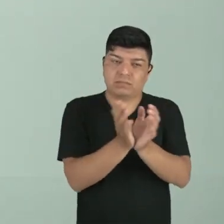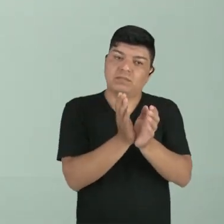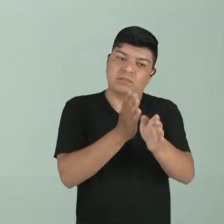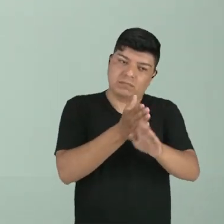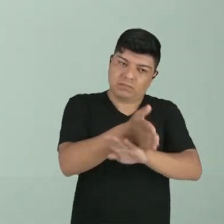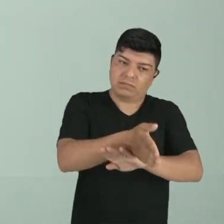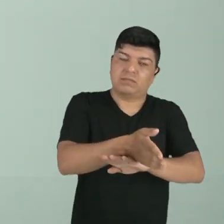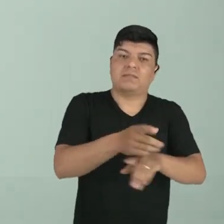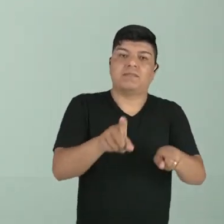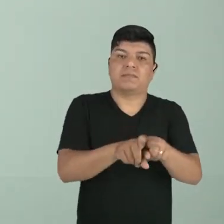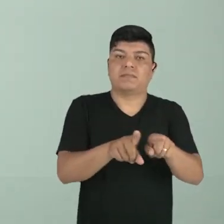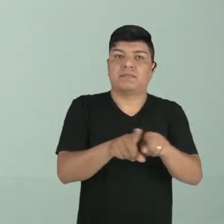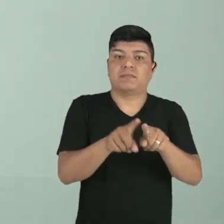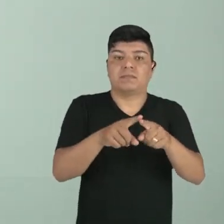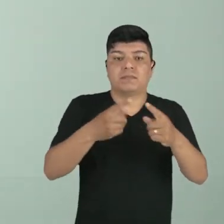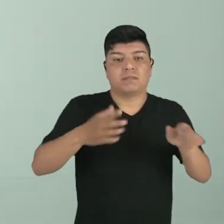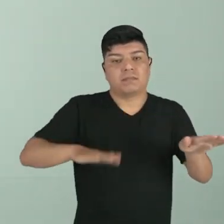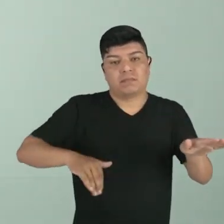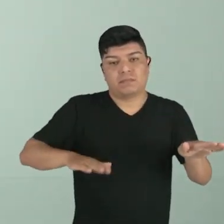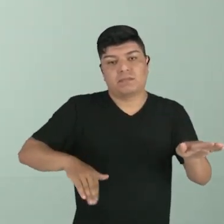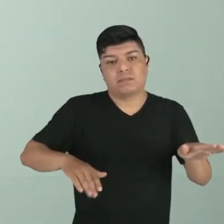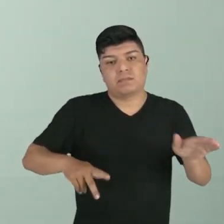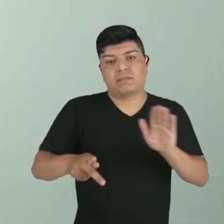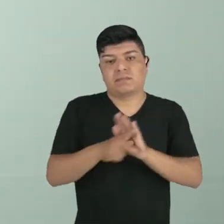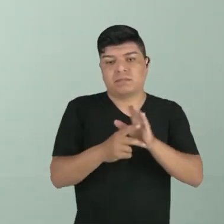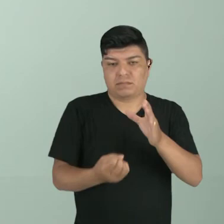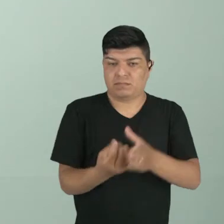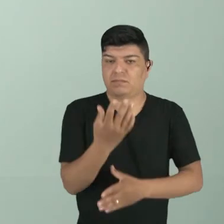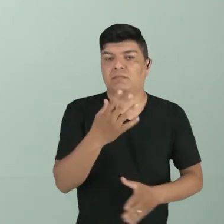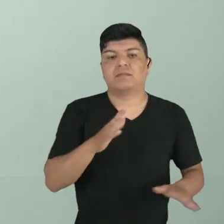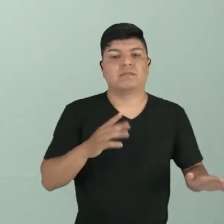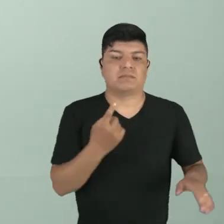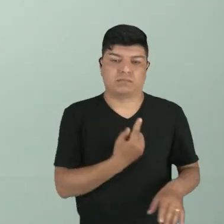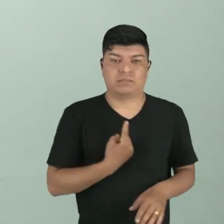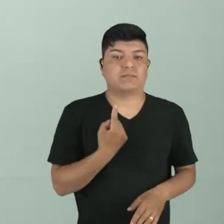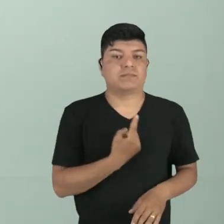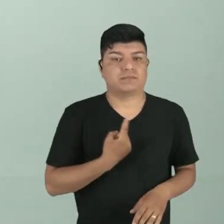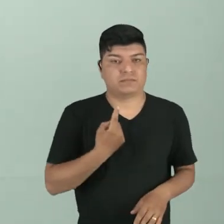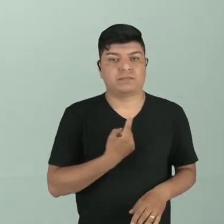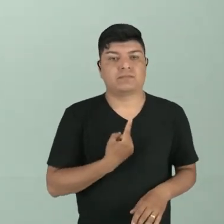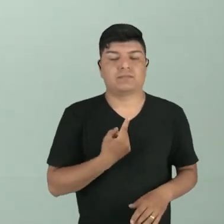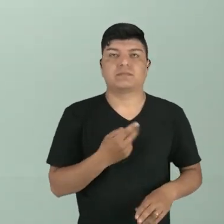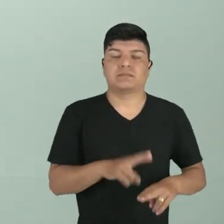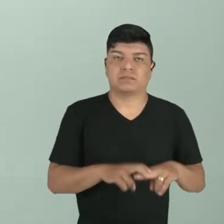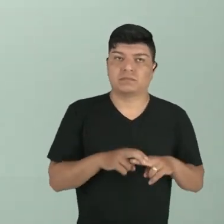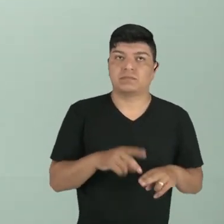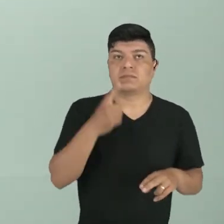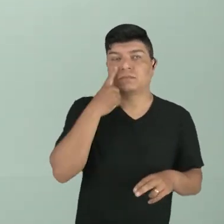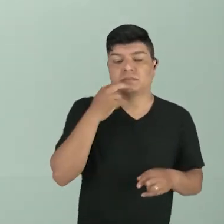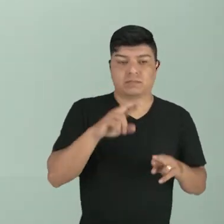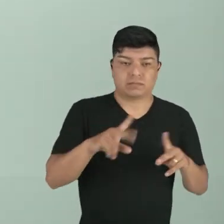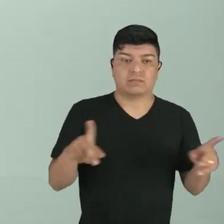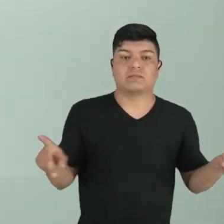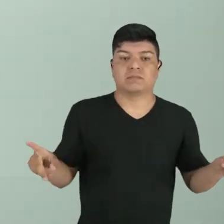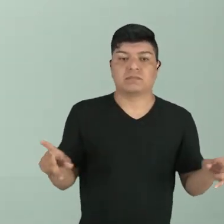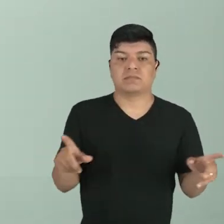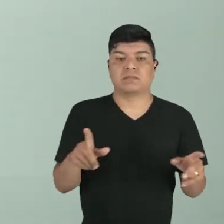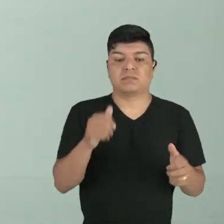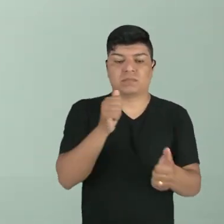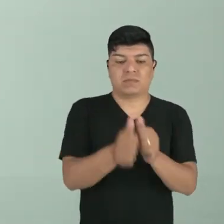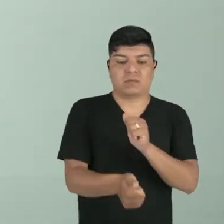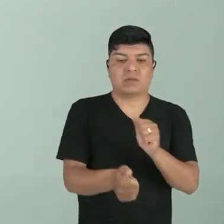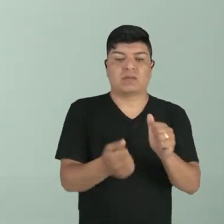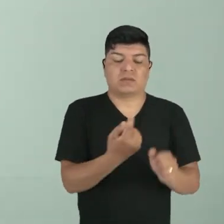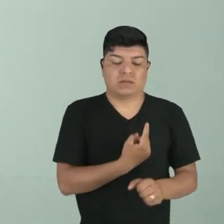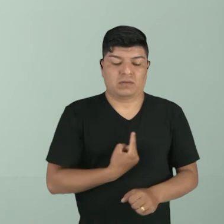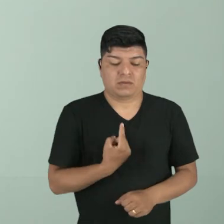também mas o natação na Essência dela continua sendo individual Tá bom então acabamos de ver diferença em transporte